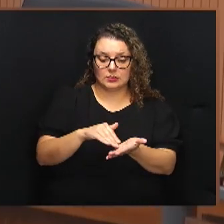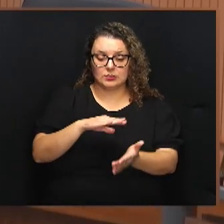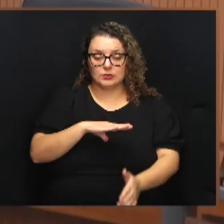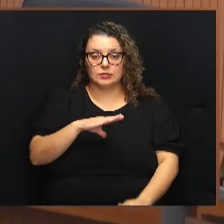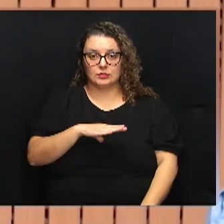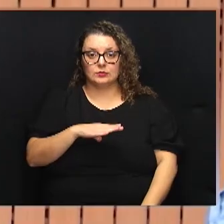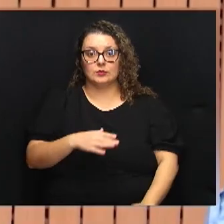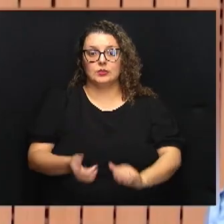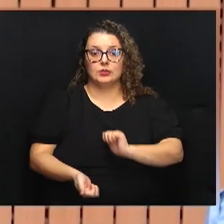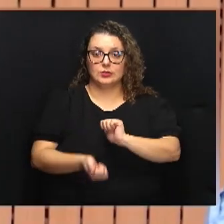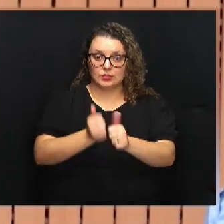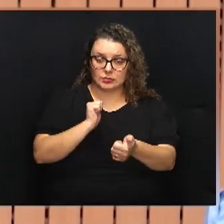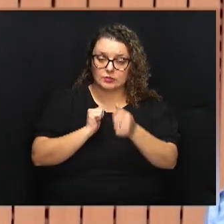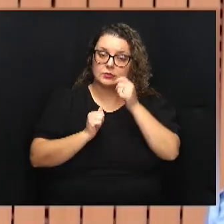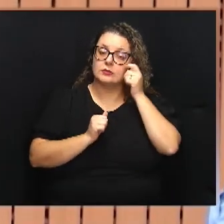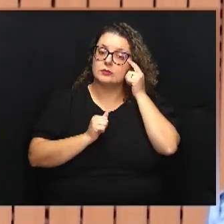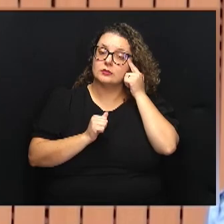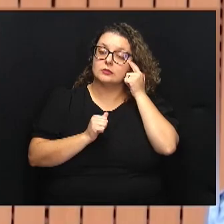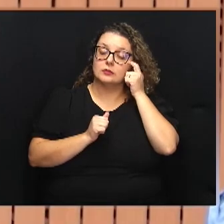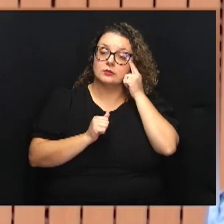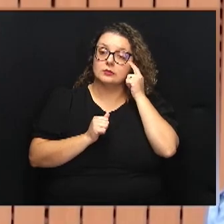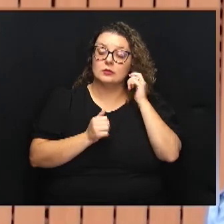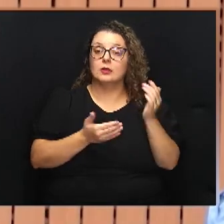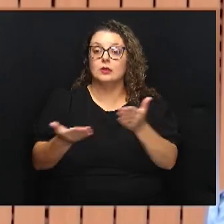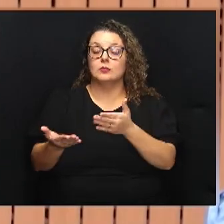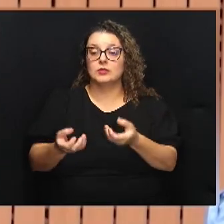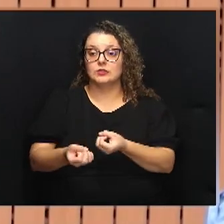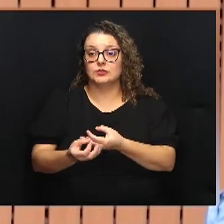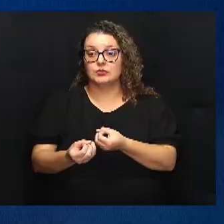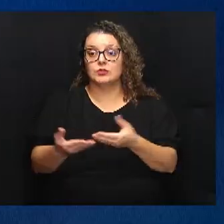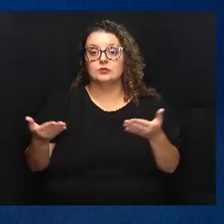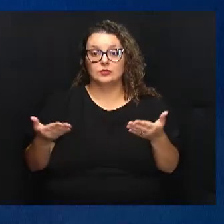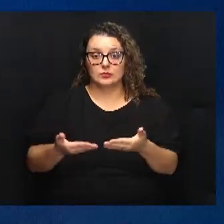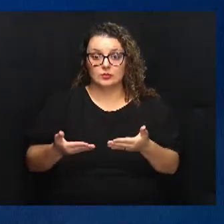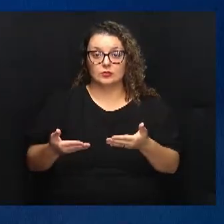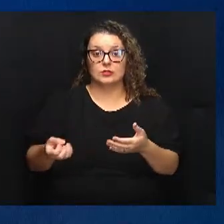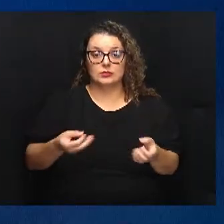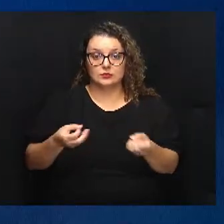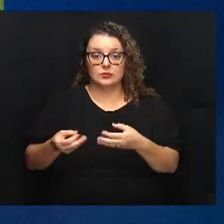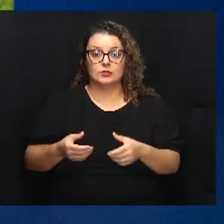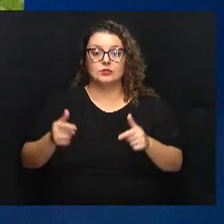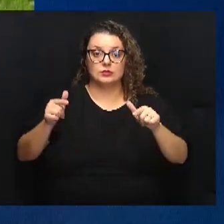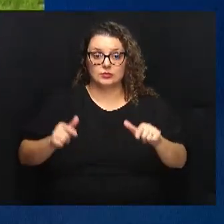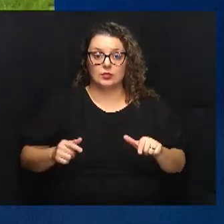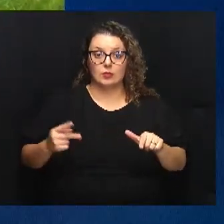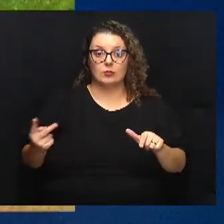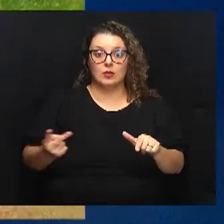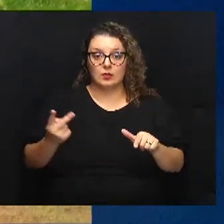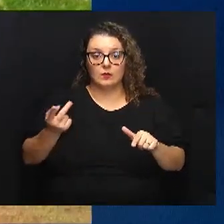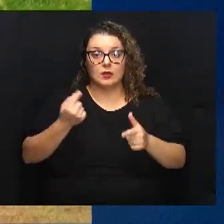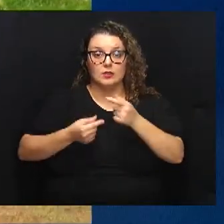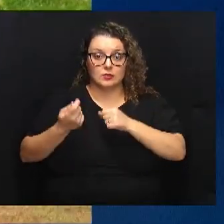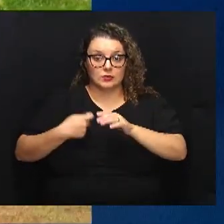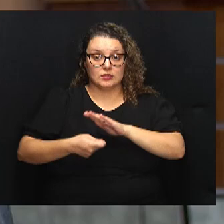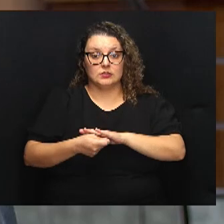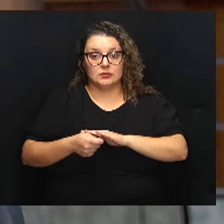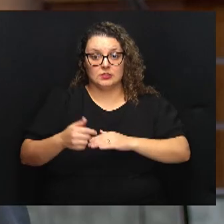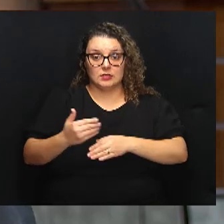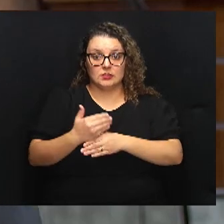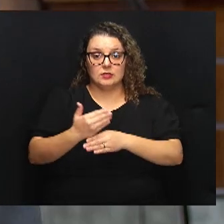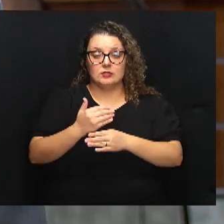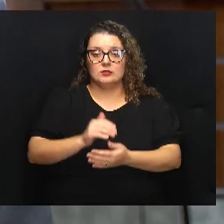de Esportes a apresentação de dados atualizados sobre valores investidos nas